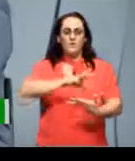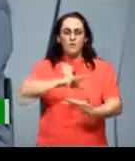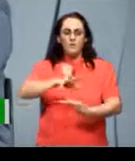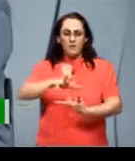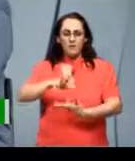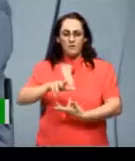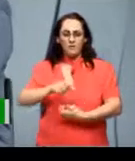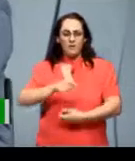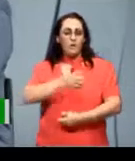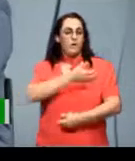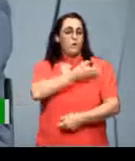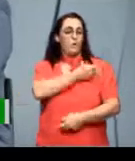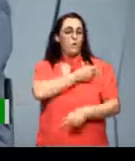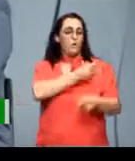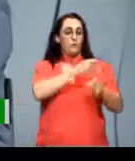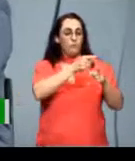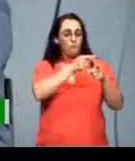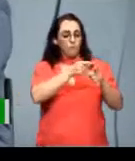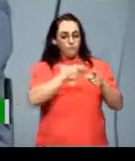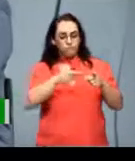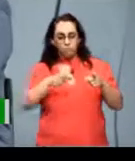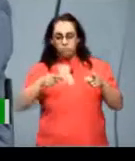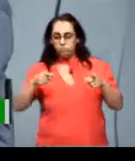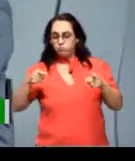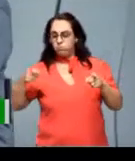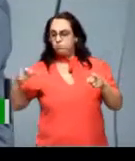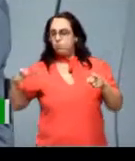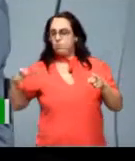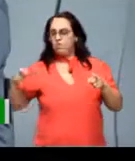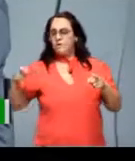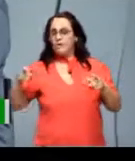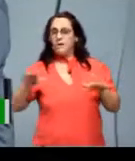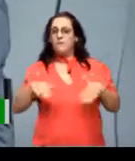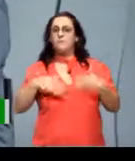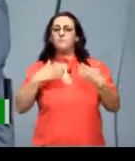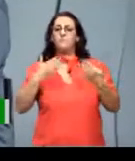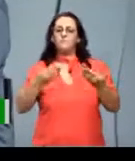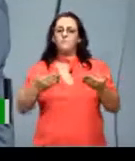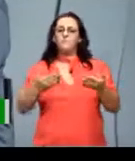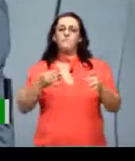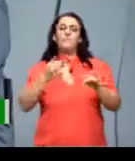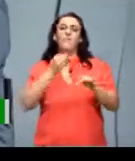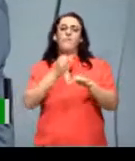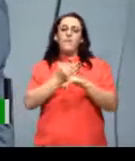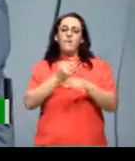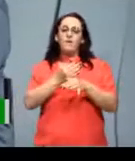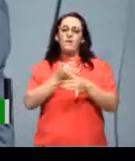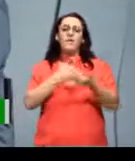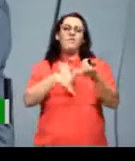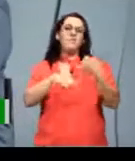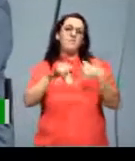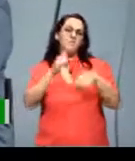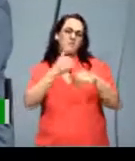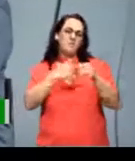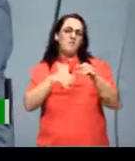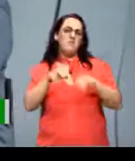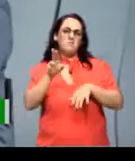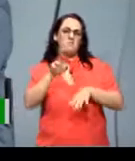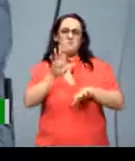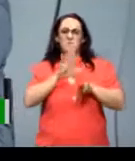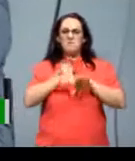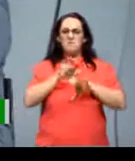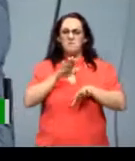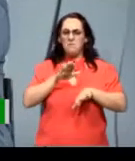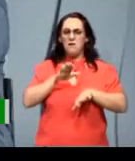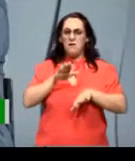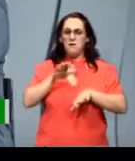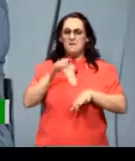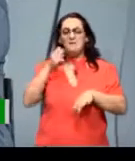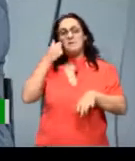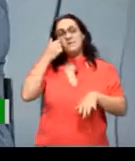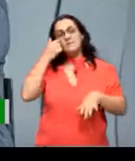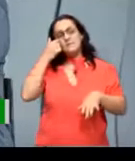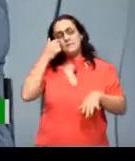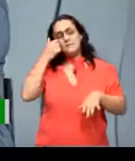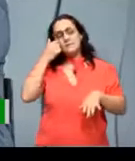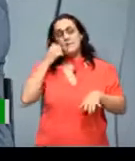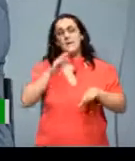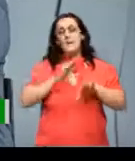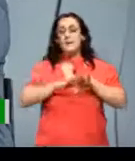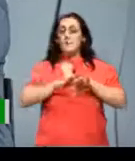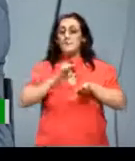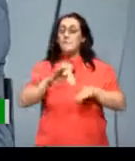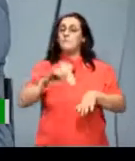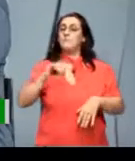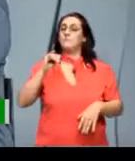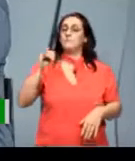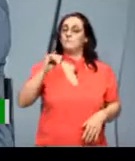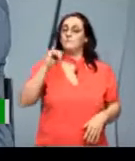a própria física e a química vão usar muito mais a notação científica do que a própria matemática. E aí sim vai ser mais